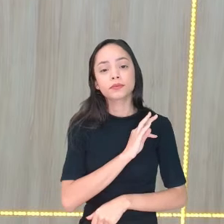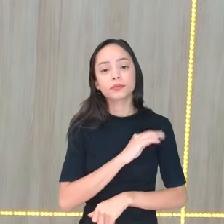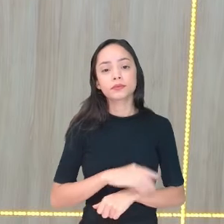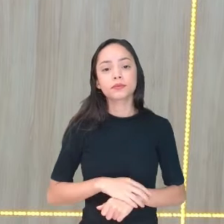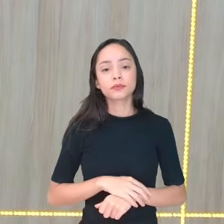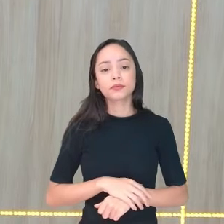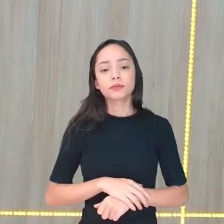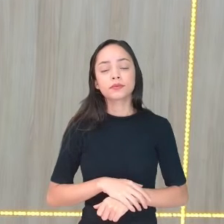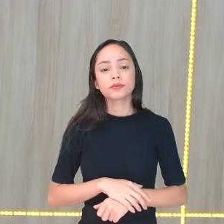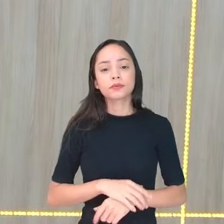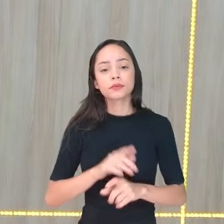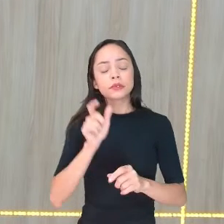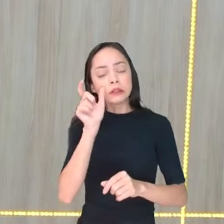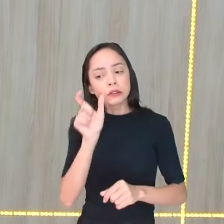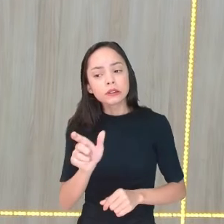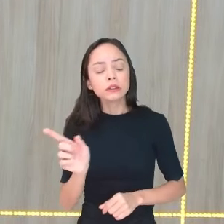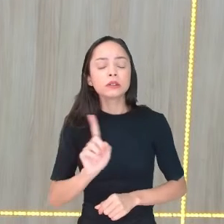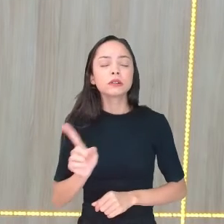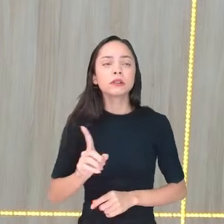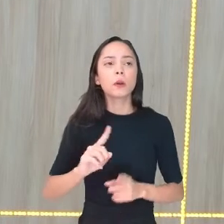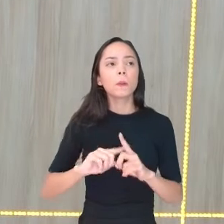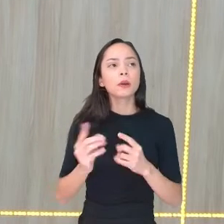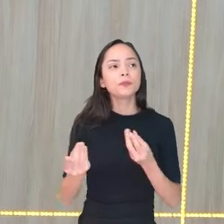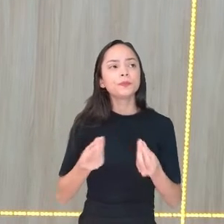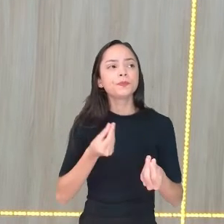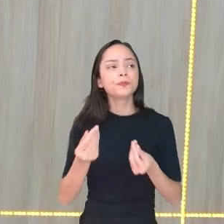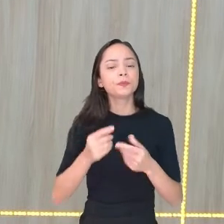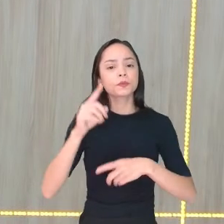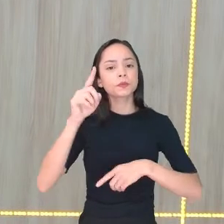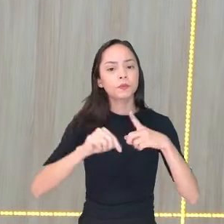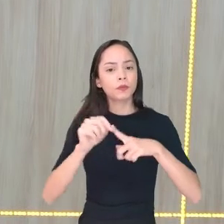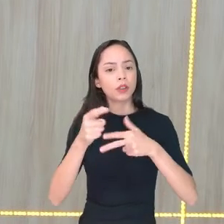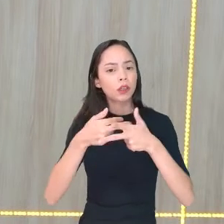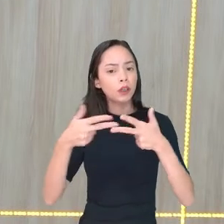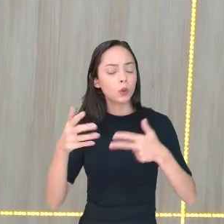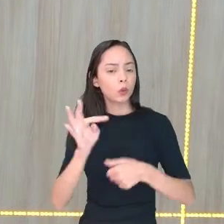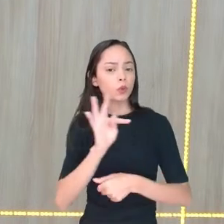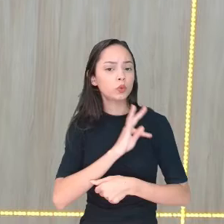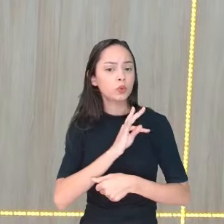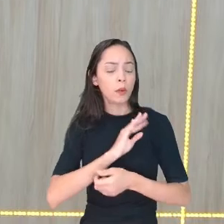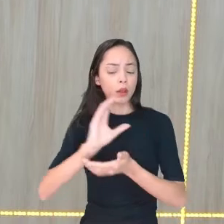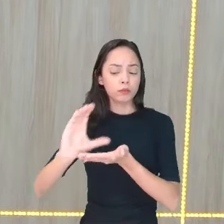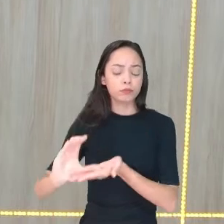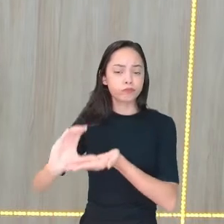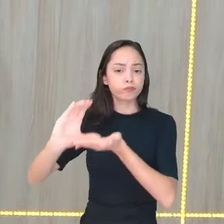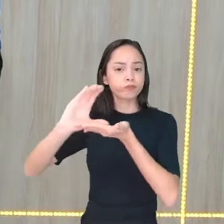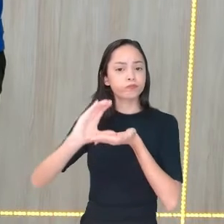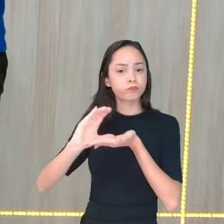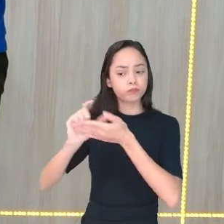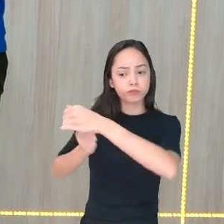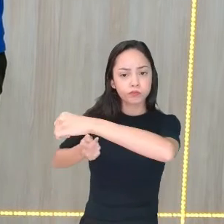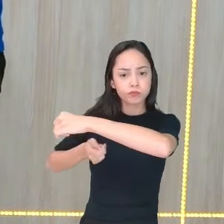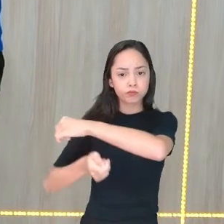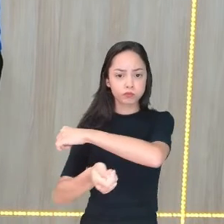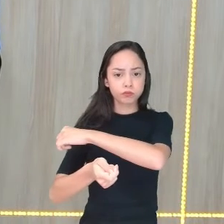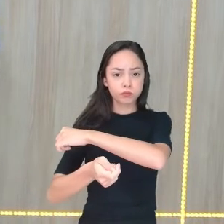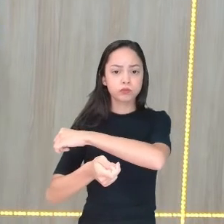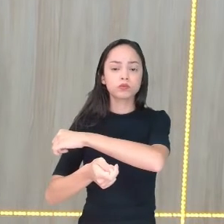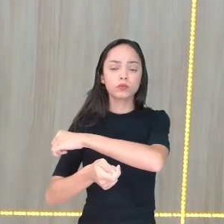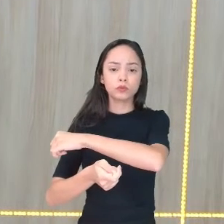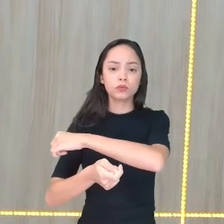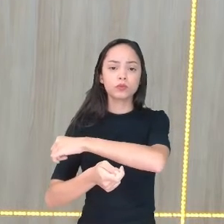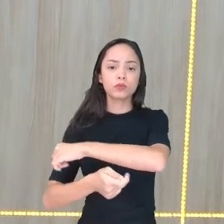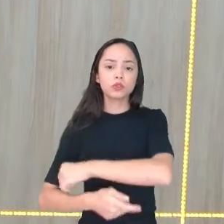a intencionalidade não, mas o recurso técnico e financeiro investido para